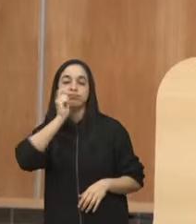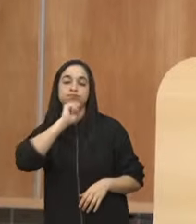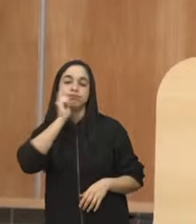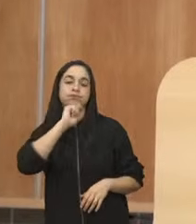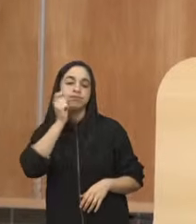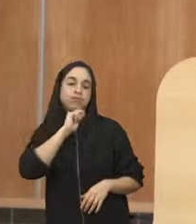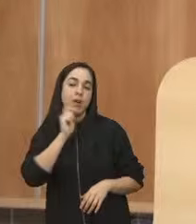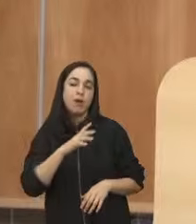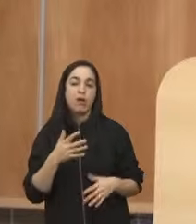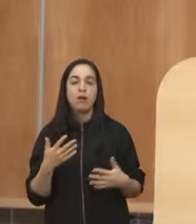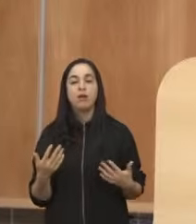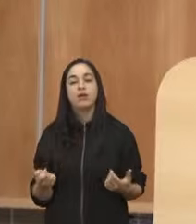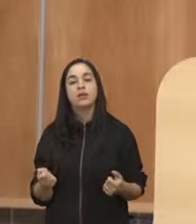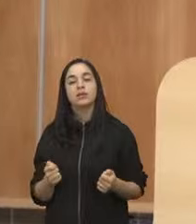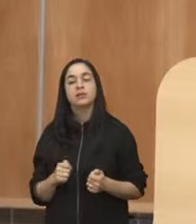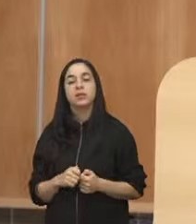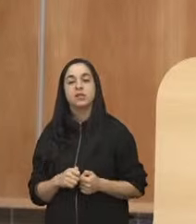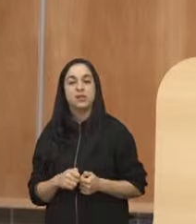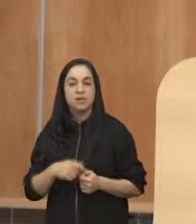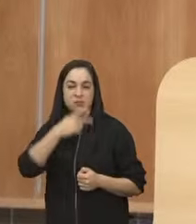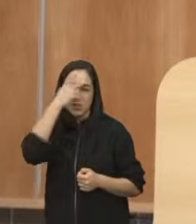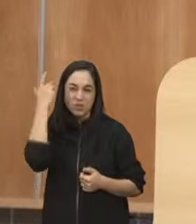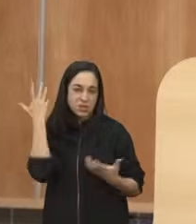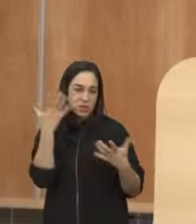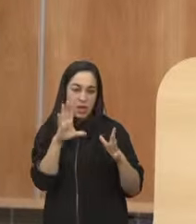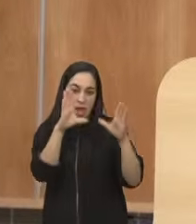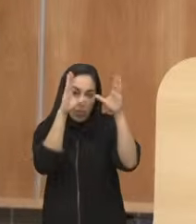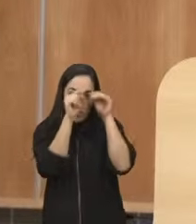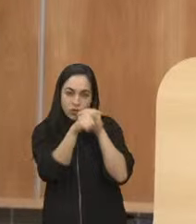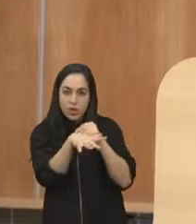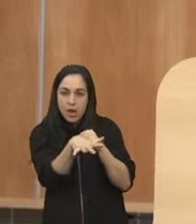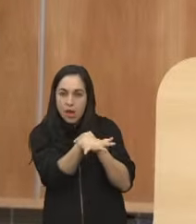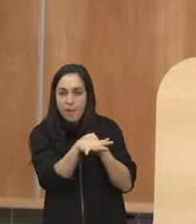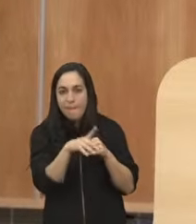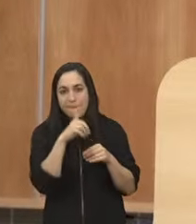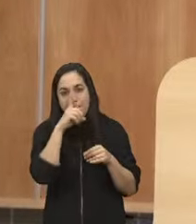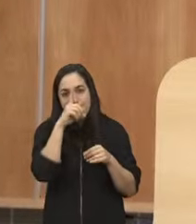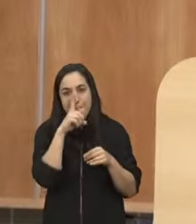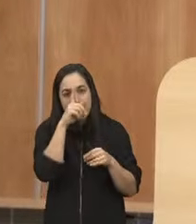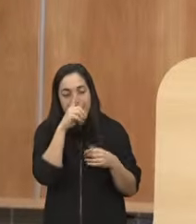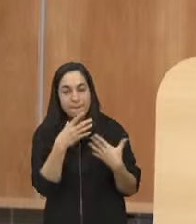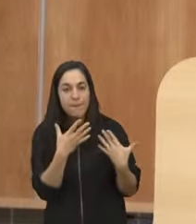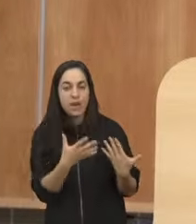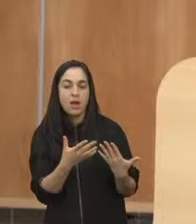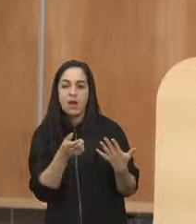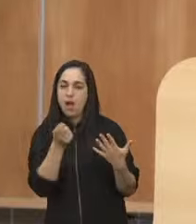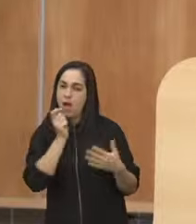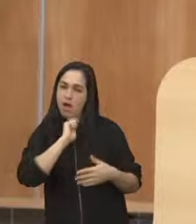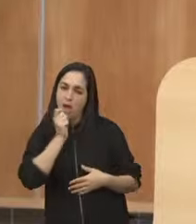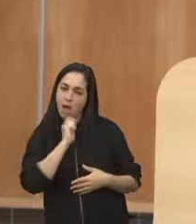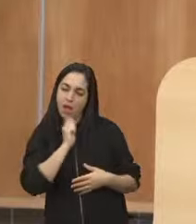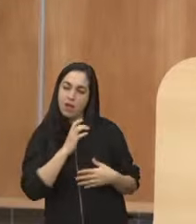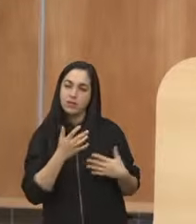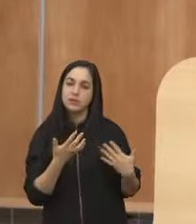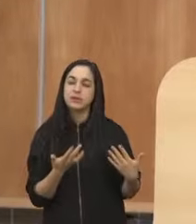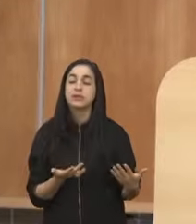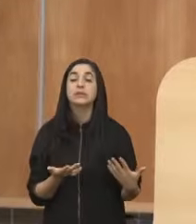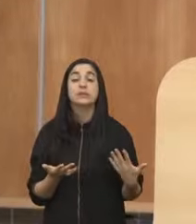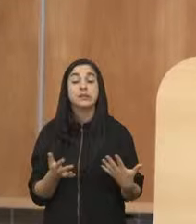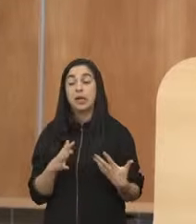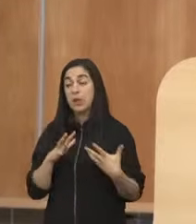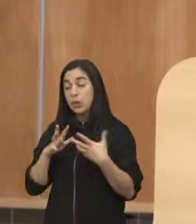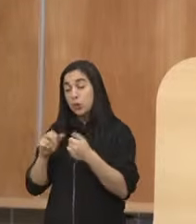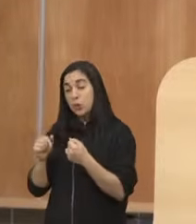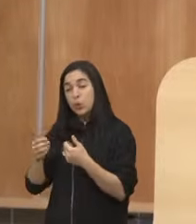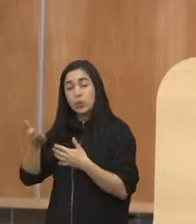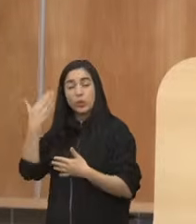entorpecentes, as pessoas não querem ficar à noite ali, porque é um espaço que não tem condição de ficar. Então, tudo isso foi prometido